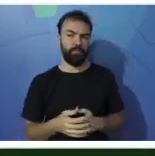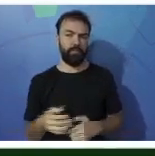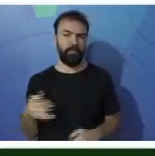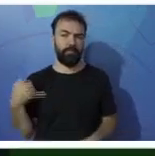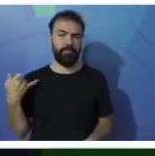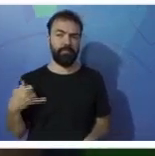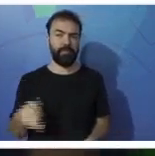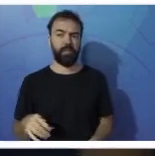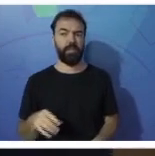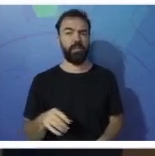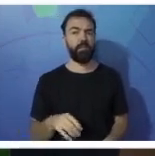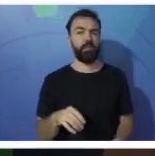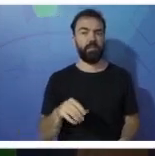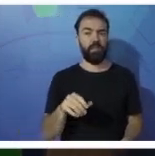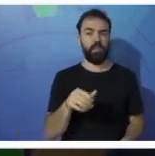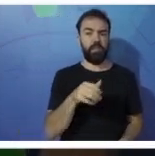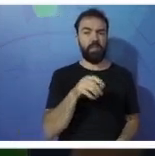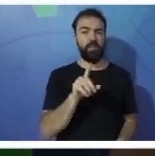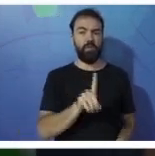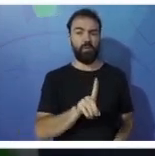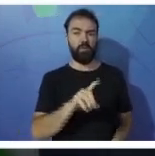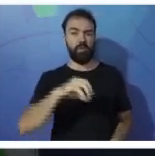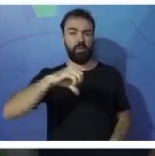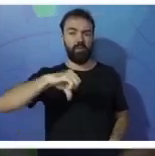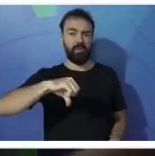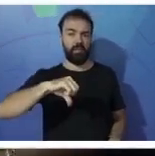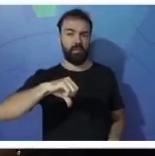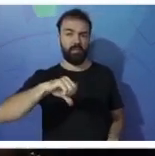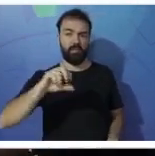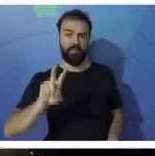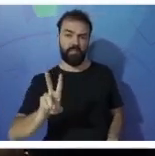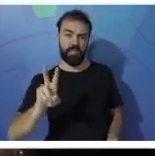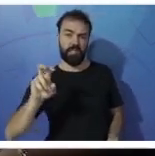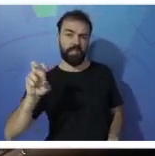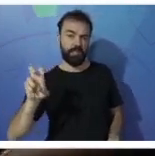de 1925 anos, né?